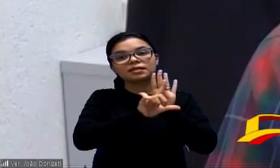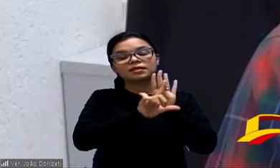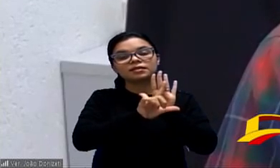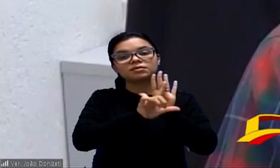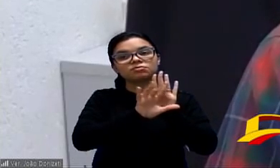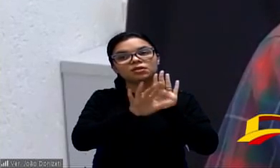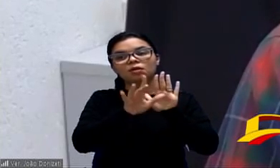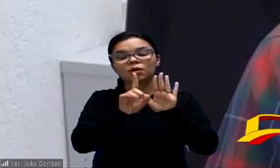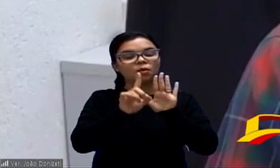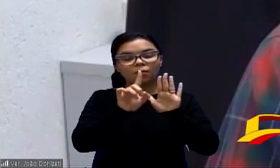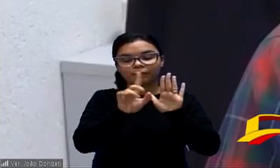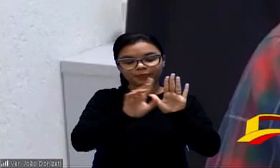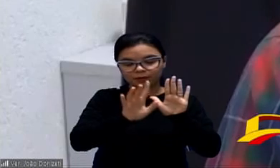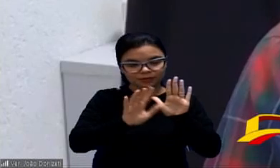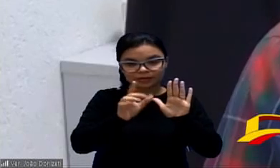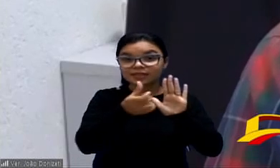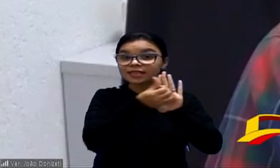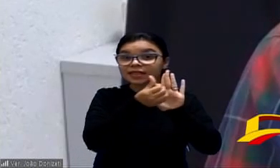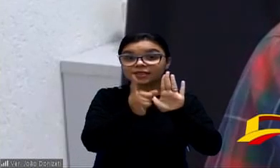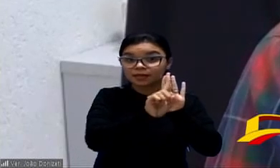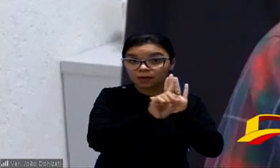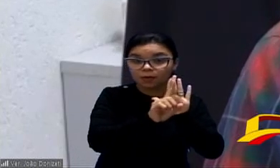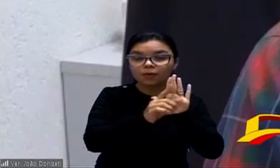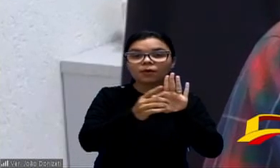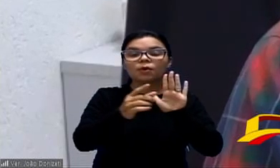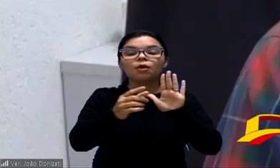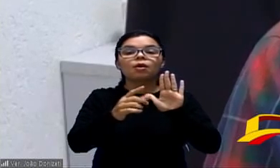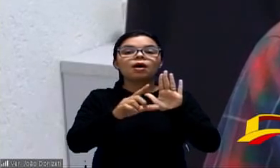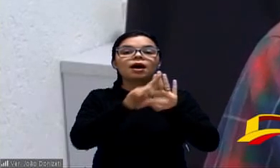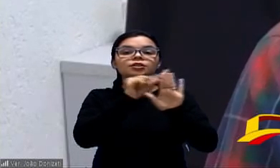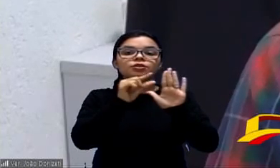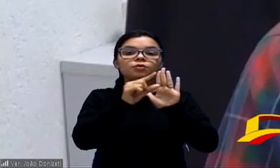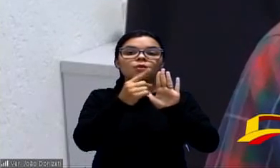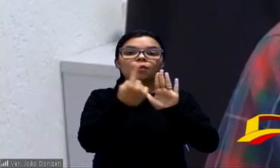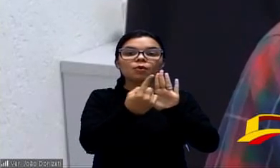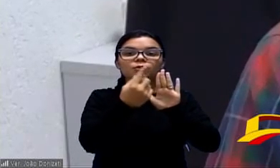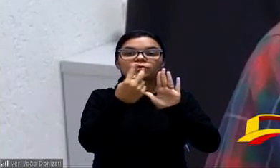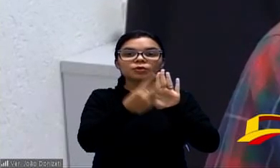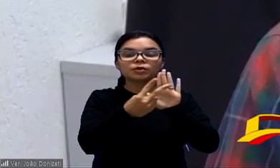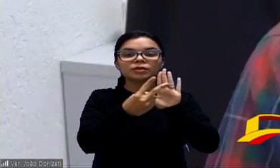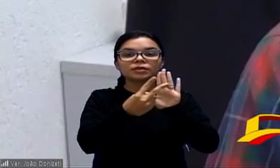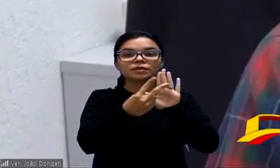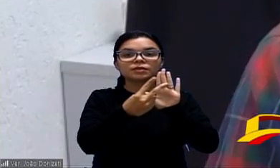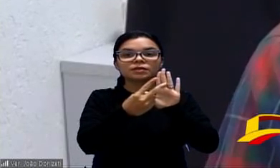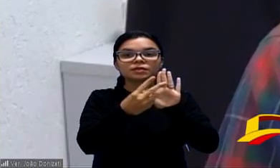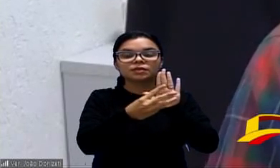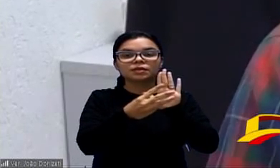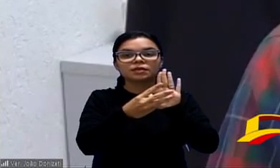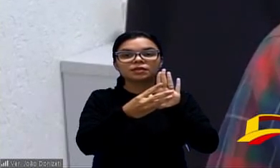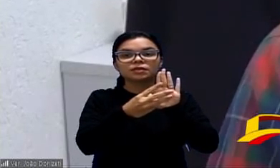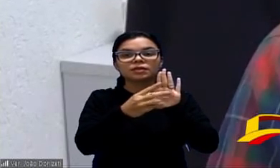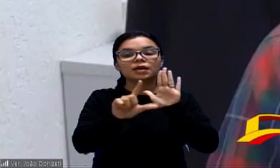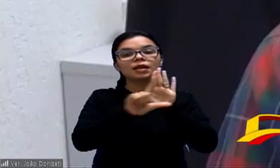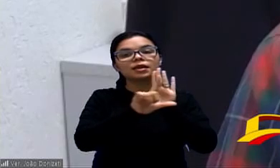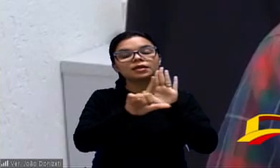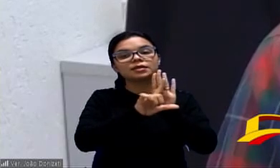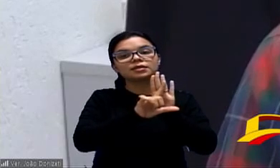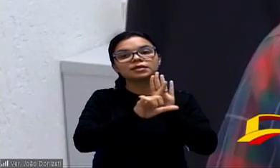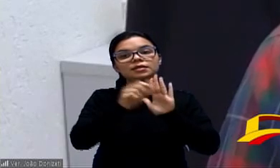Não, a lei, 6 não. Os artigos 1, 2, 3 da lei